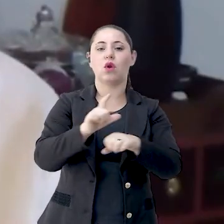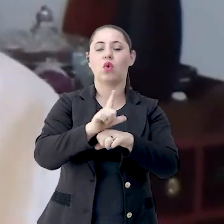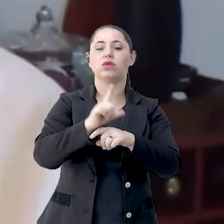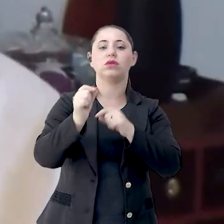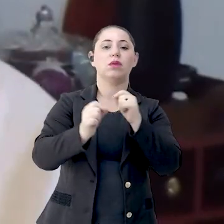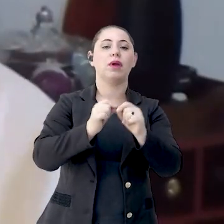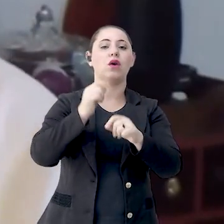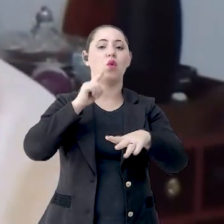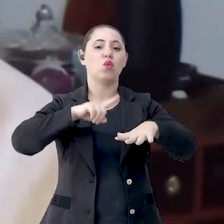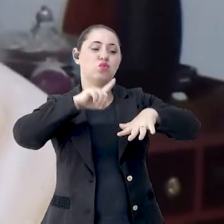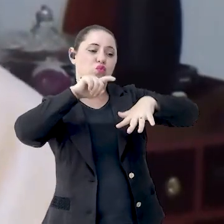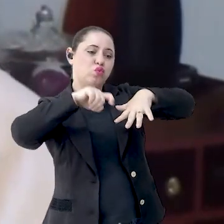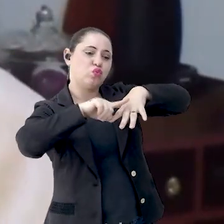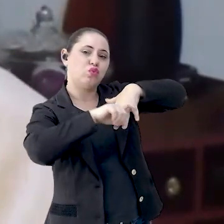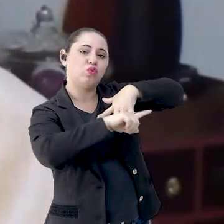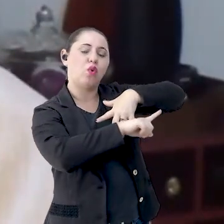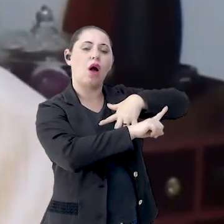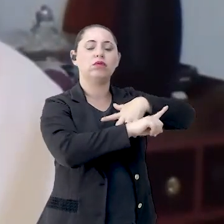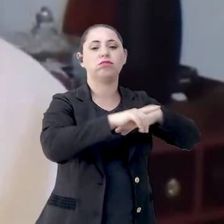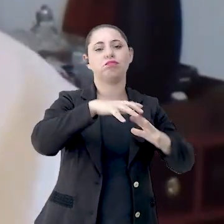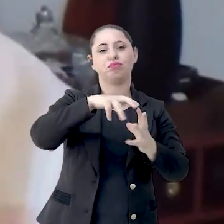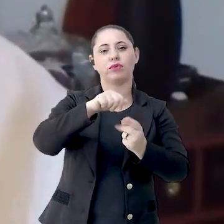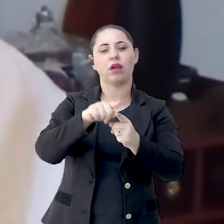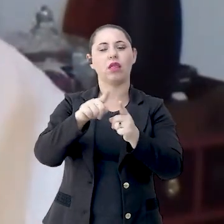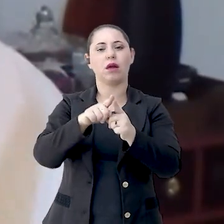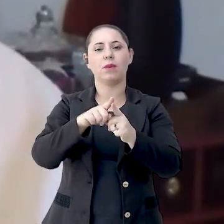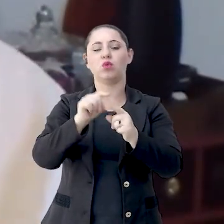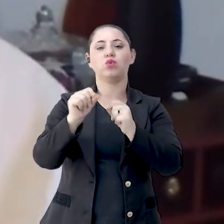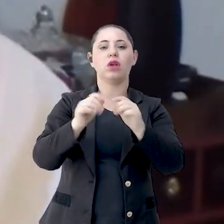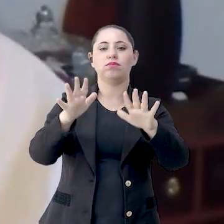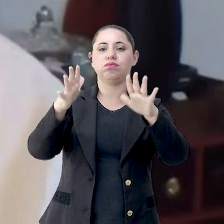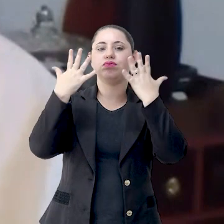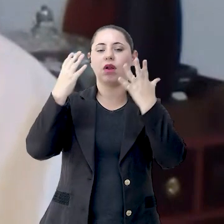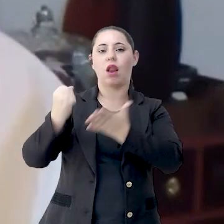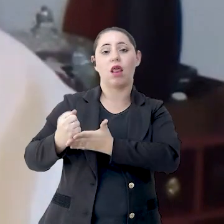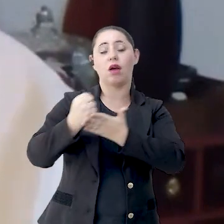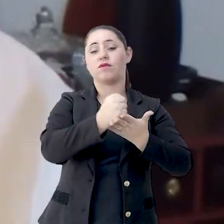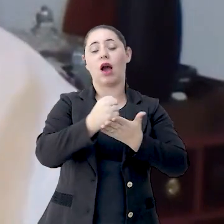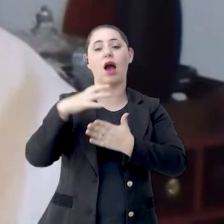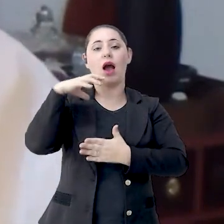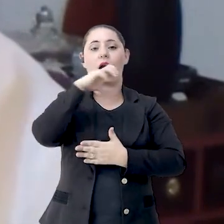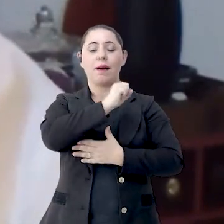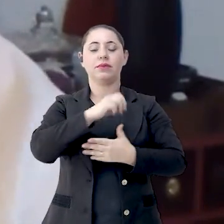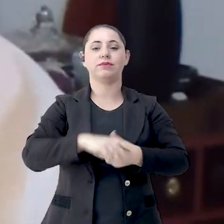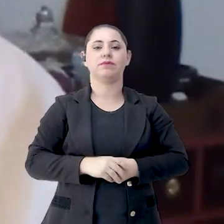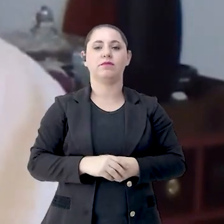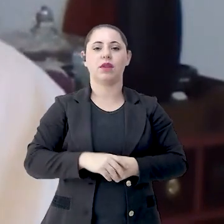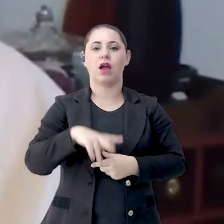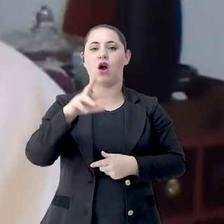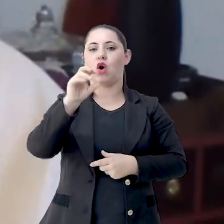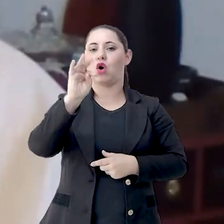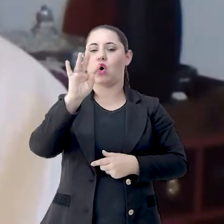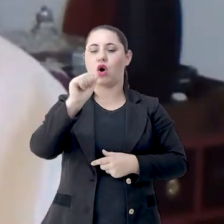rota ela é uma grande janela de oportunidade. Benefícios imediatos nós teremos, né? Redução dos custos produtivos, melhora